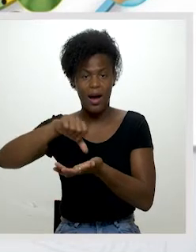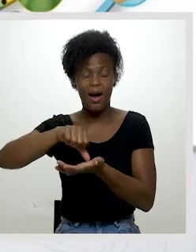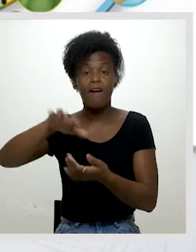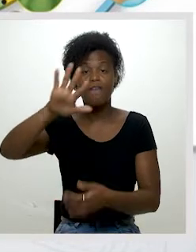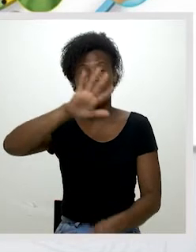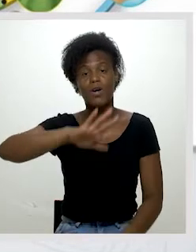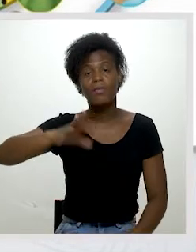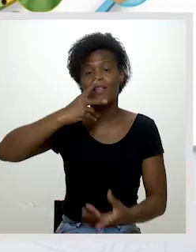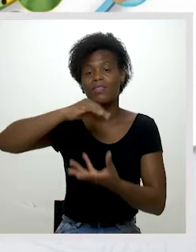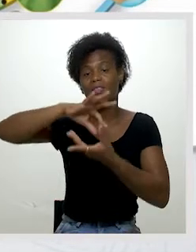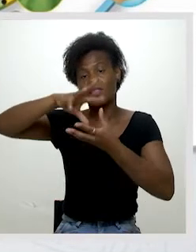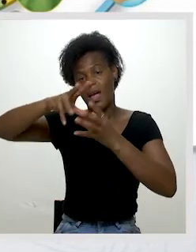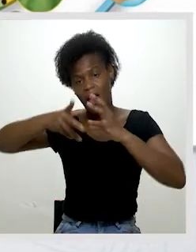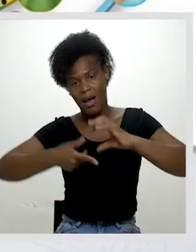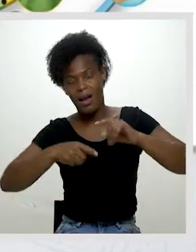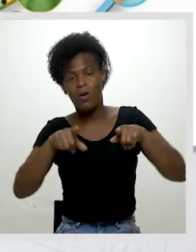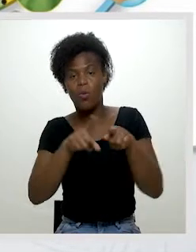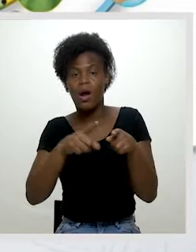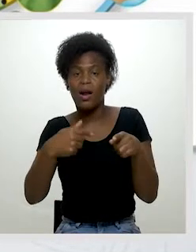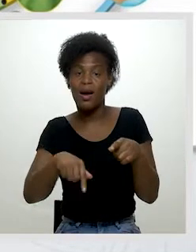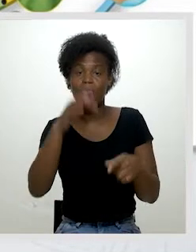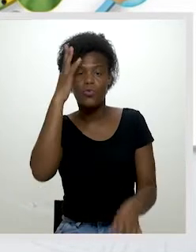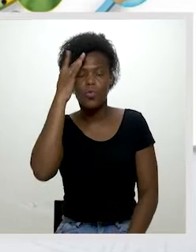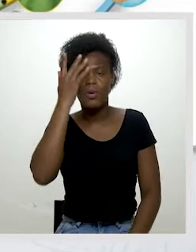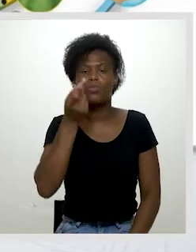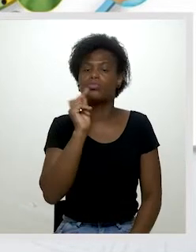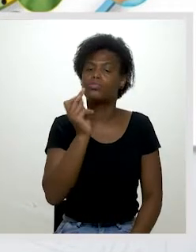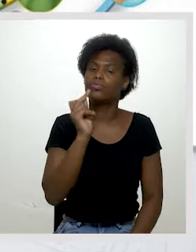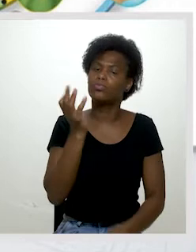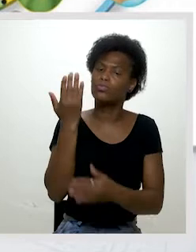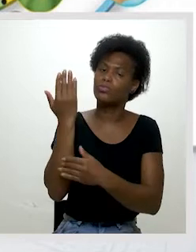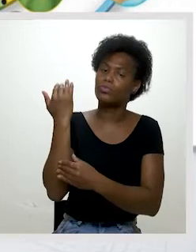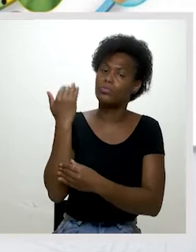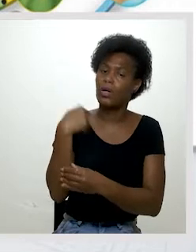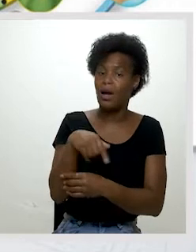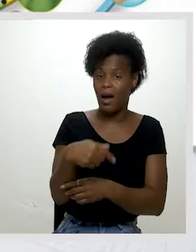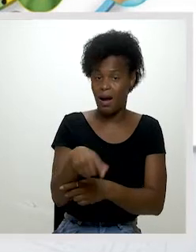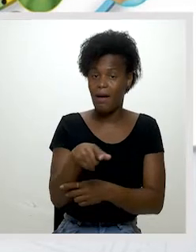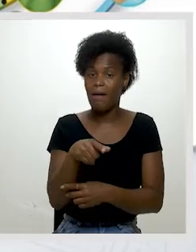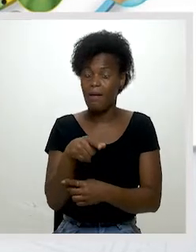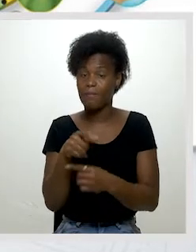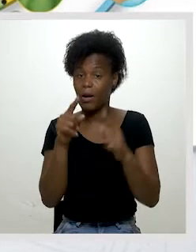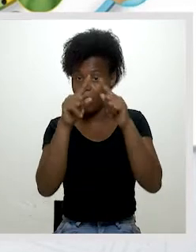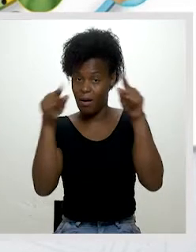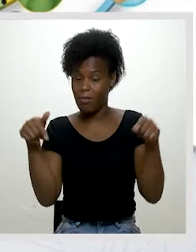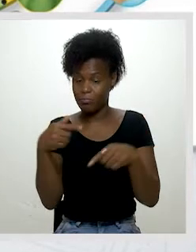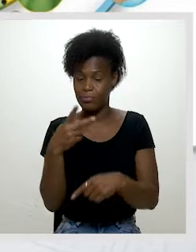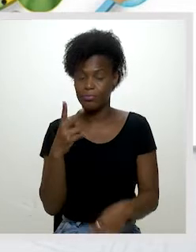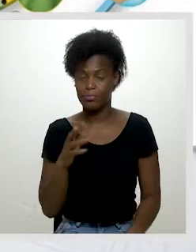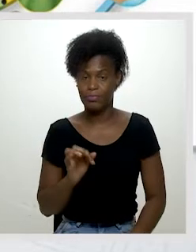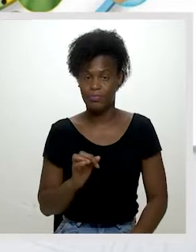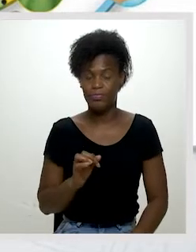a formação da Terra, que corresponde ao número de anos que temos lá no nosso ecrã, não é